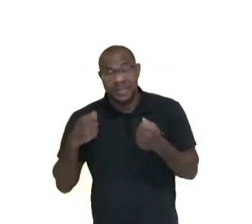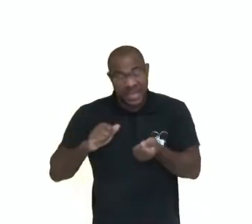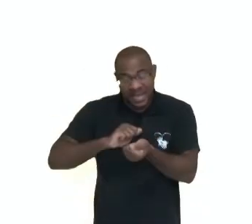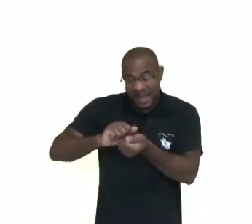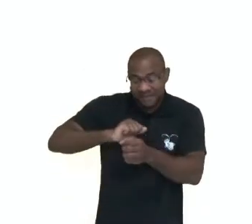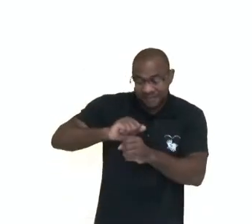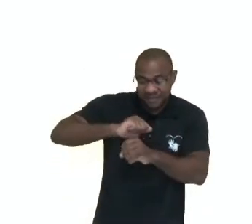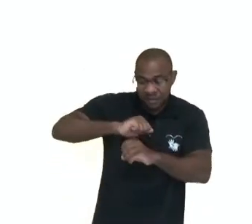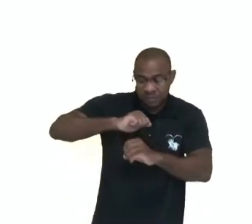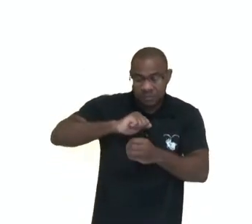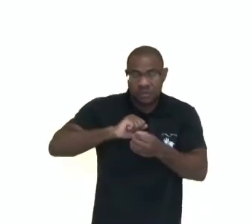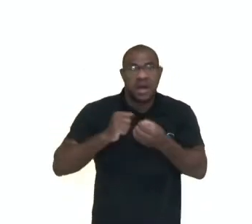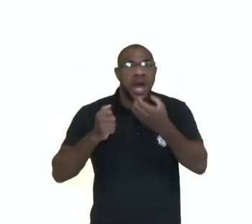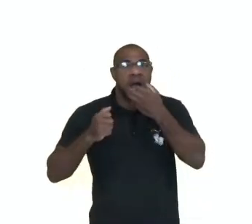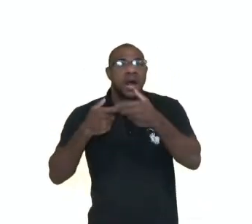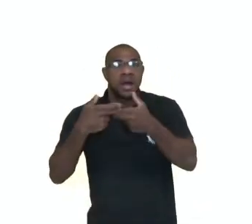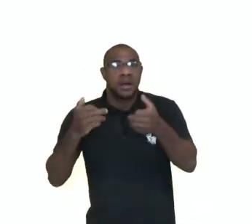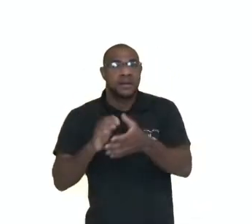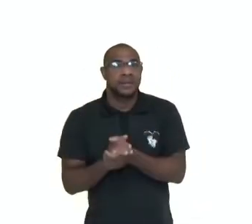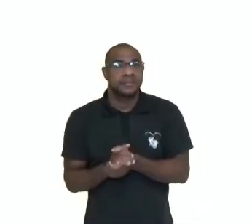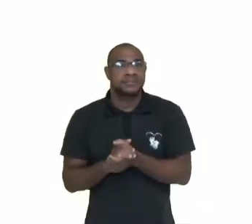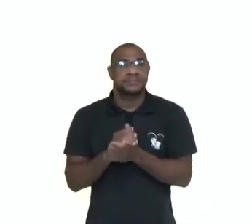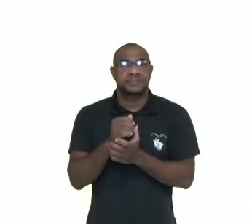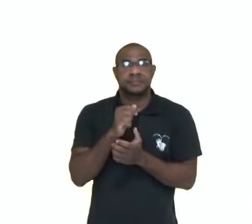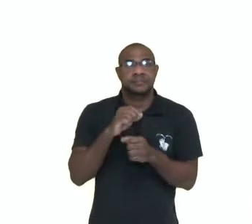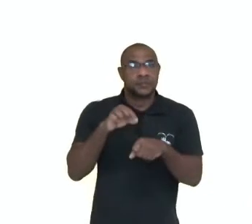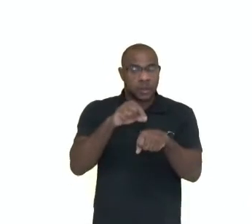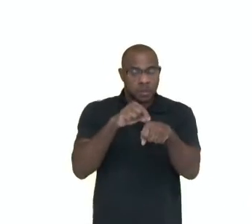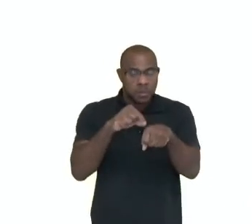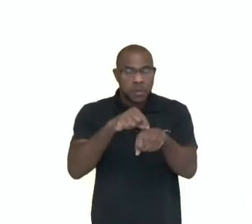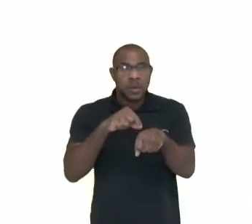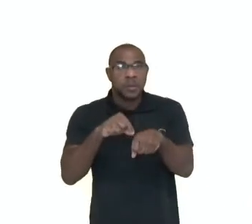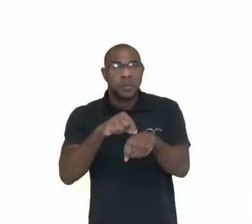interessante. Você gosta de morango?